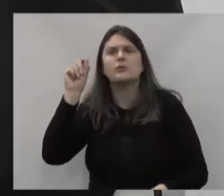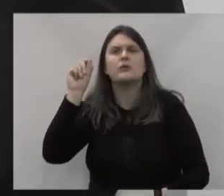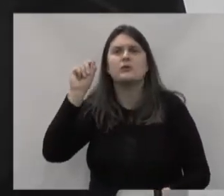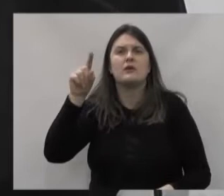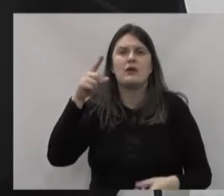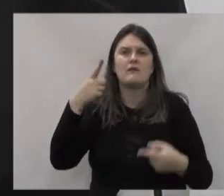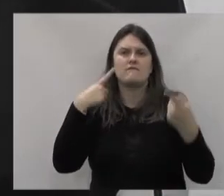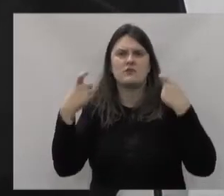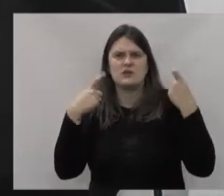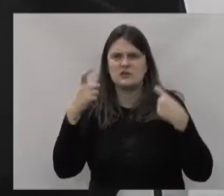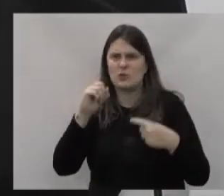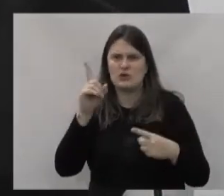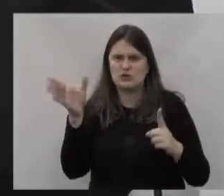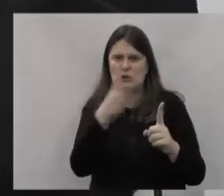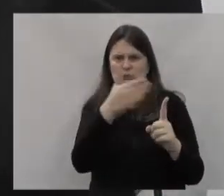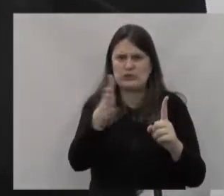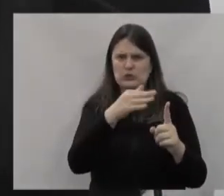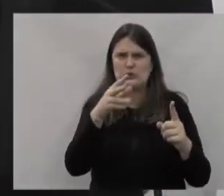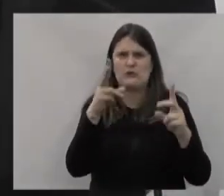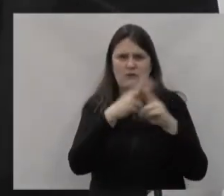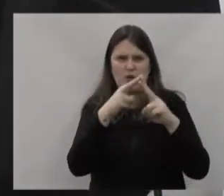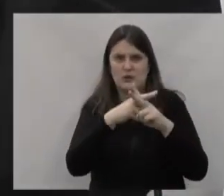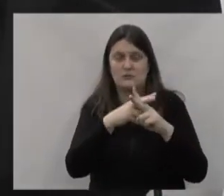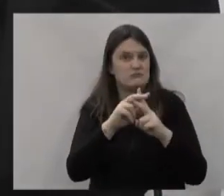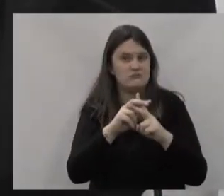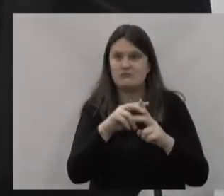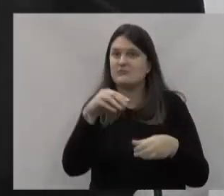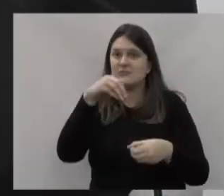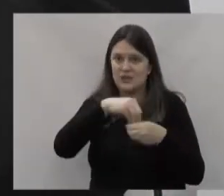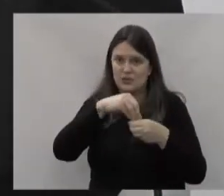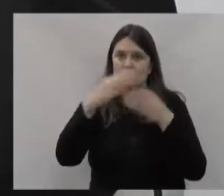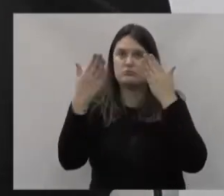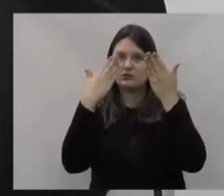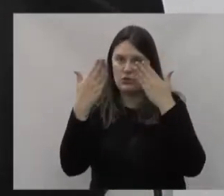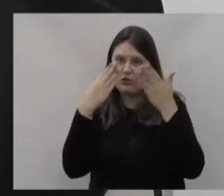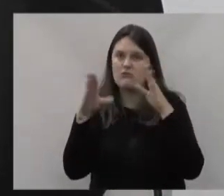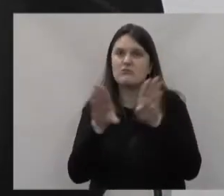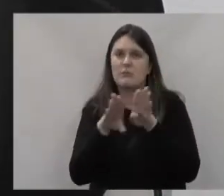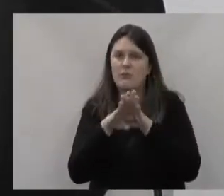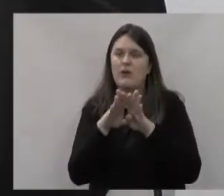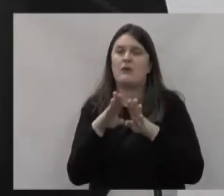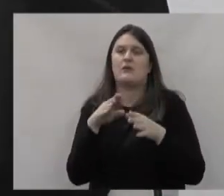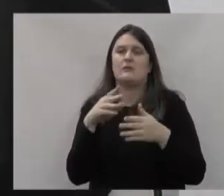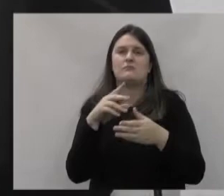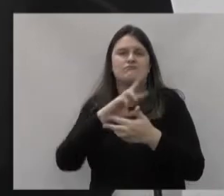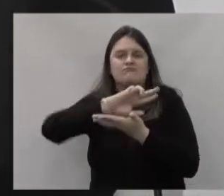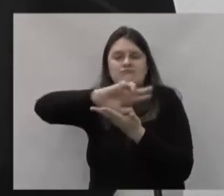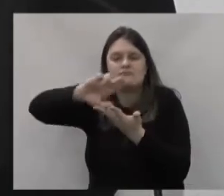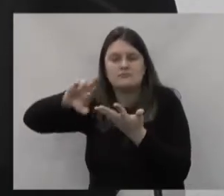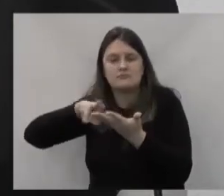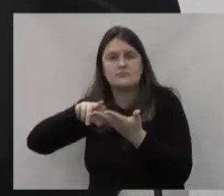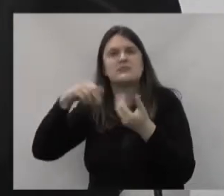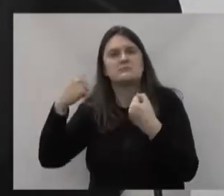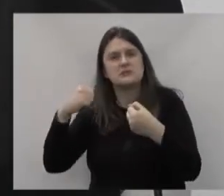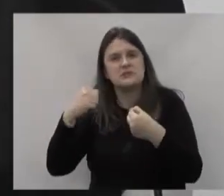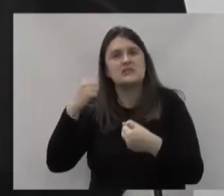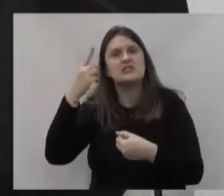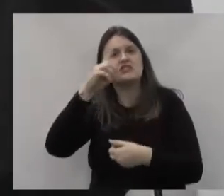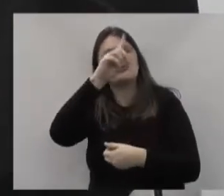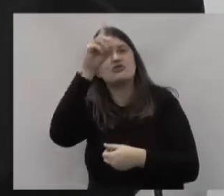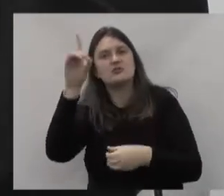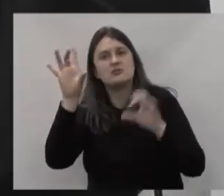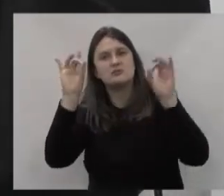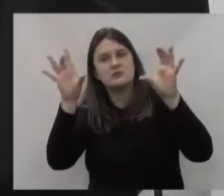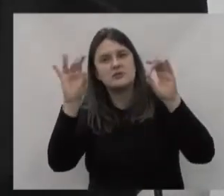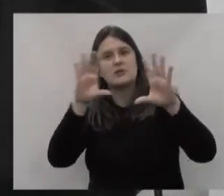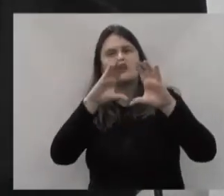só física. Elas precisam de um projeto de lei como esse, que, num dia especial, vá na comunidade, vá falar para essas